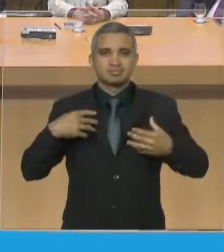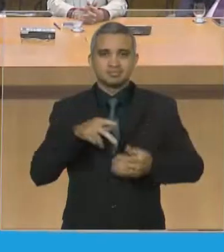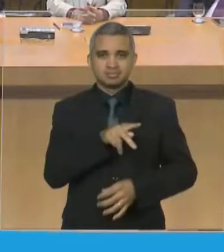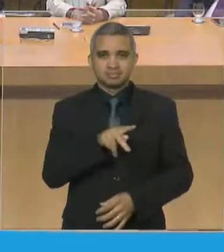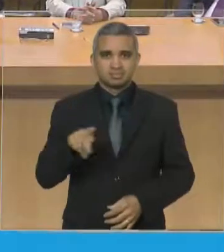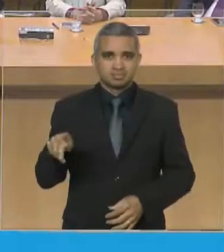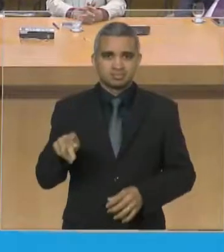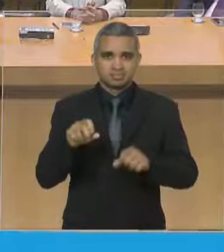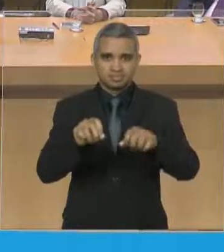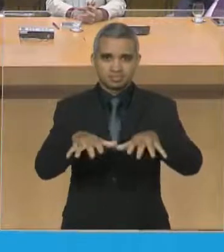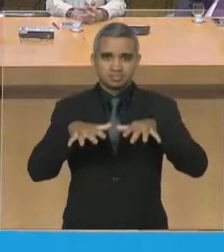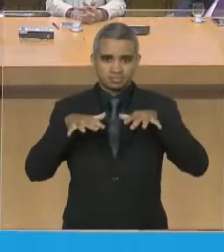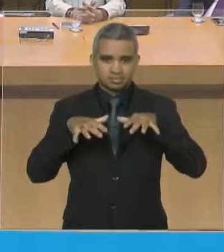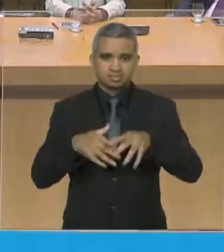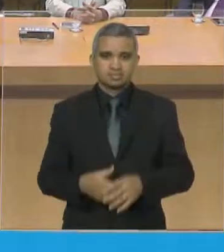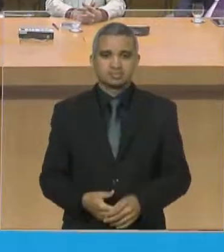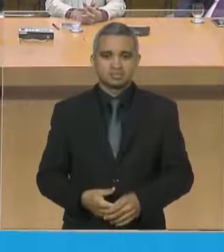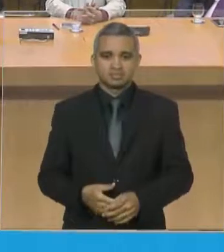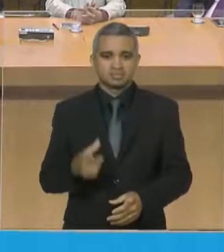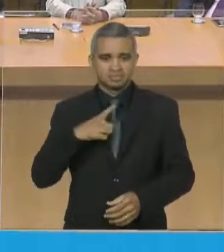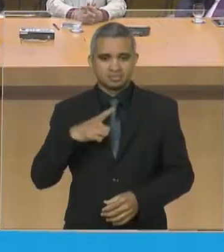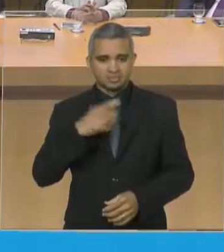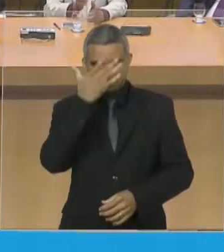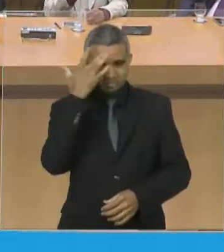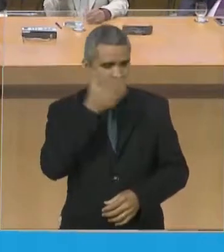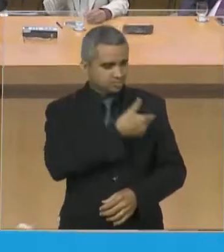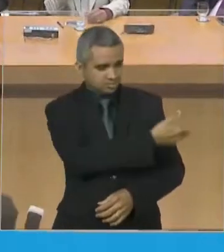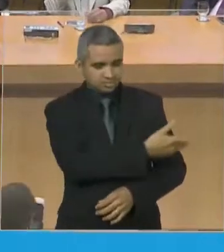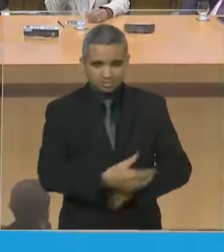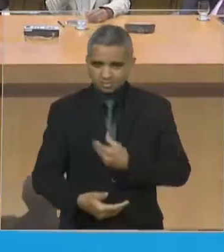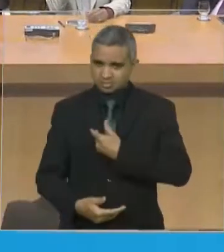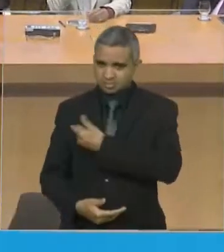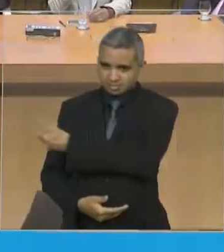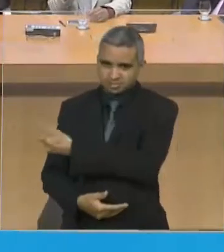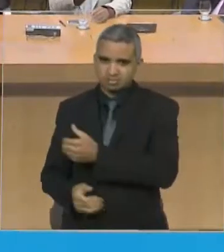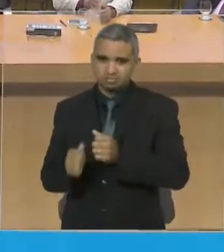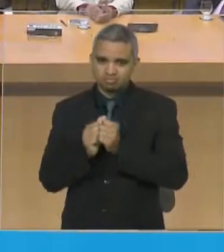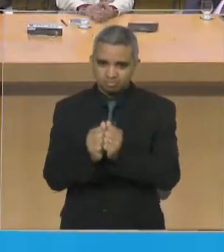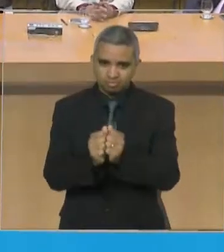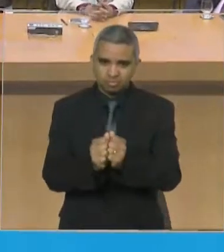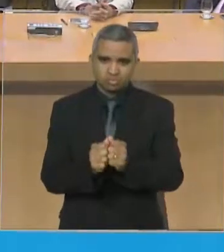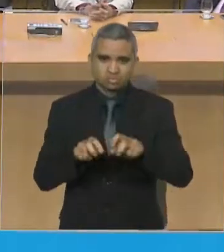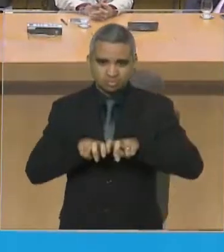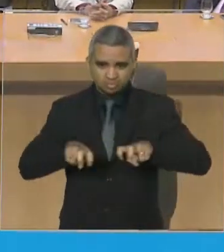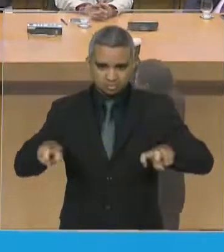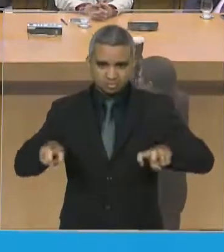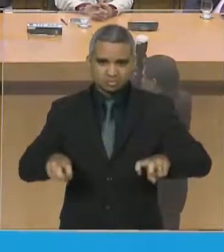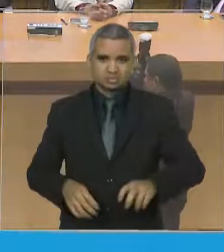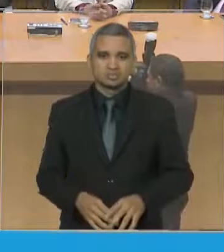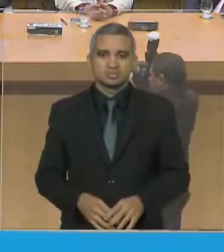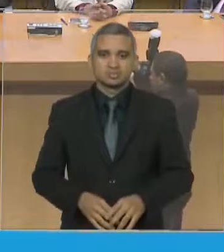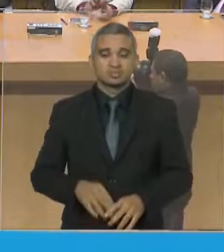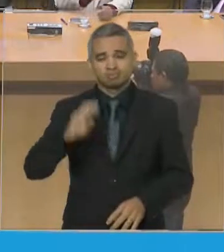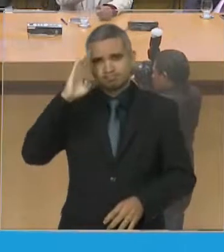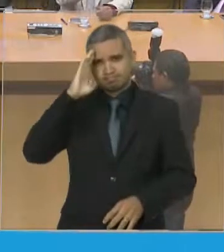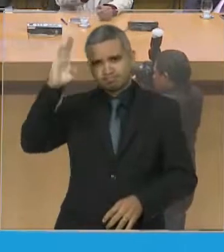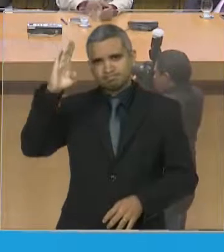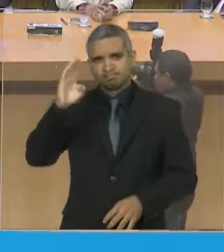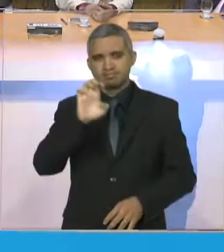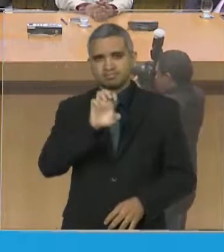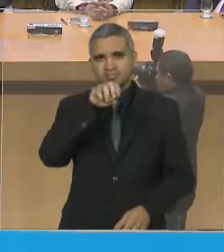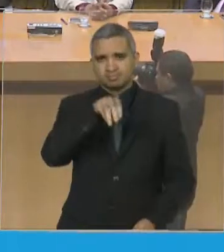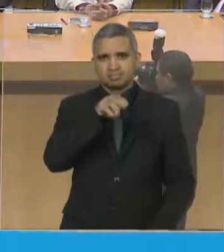do lado aqui de todas as autoridades presentes aqui na mesa e, principalmente, do embaixador de Israel,